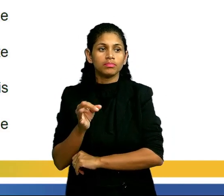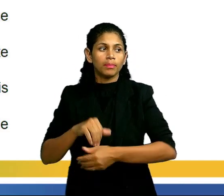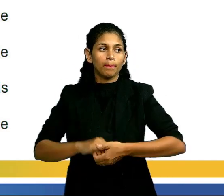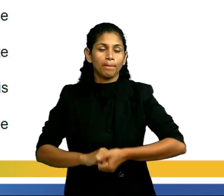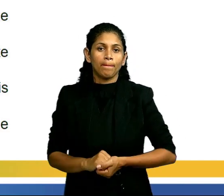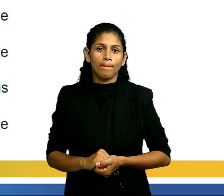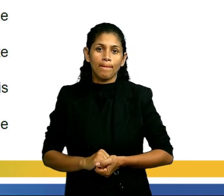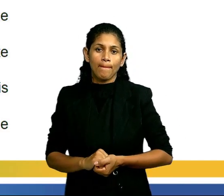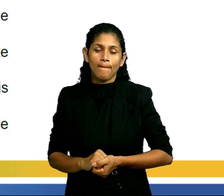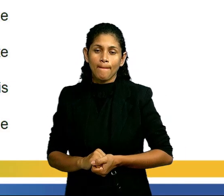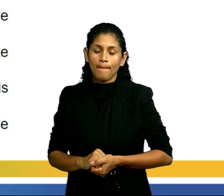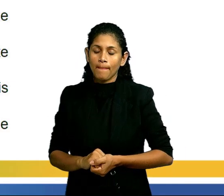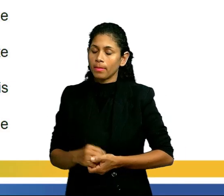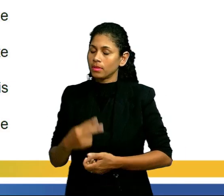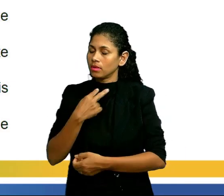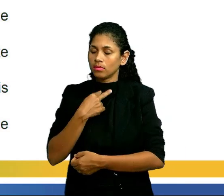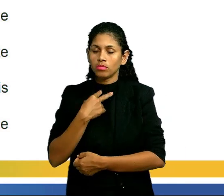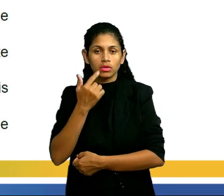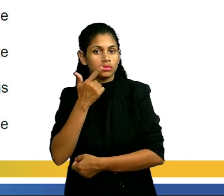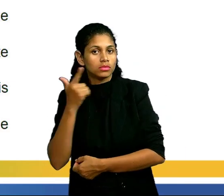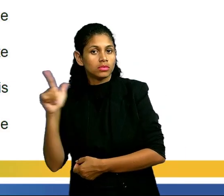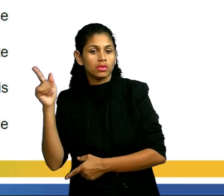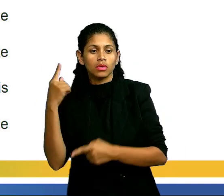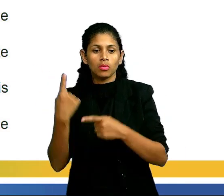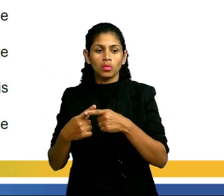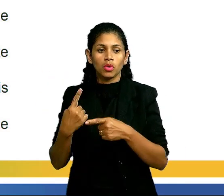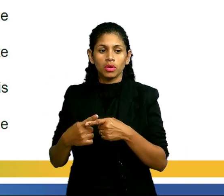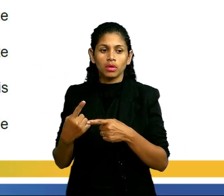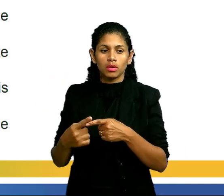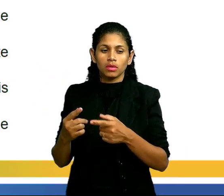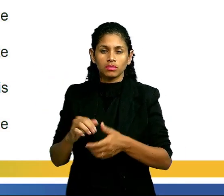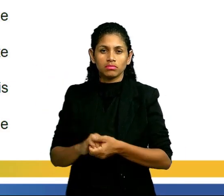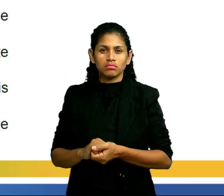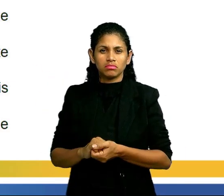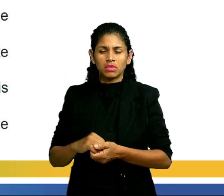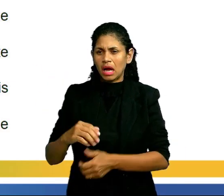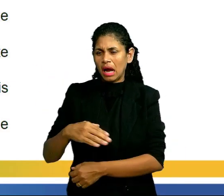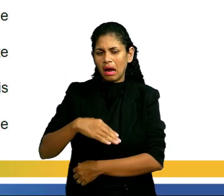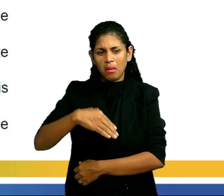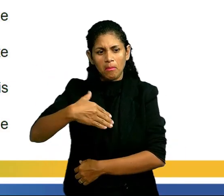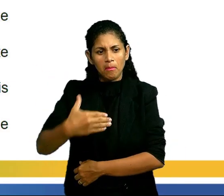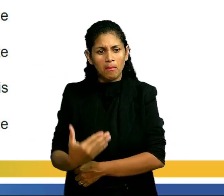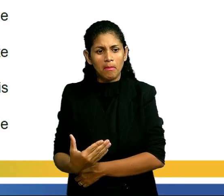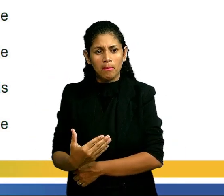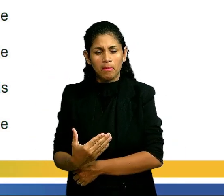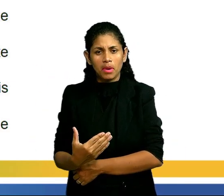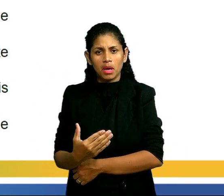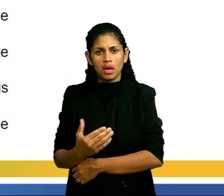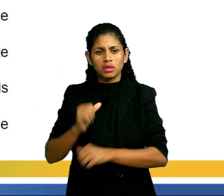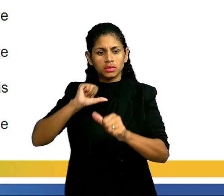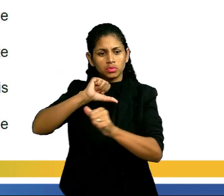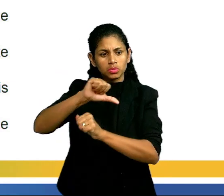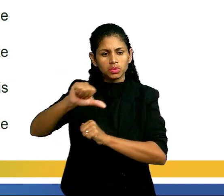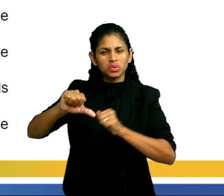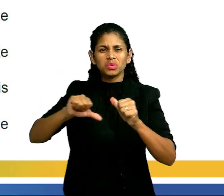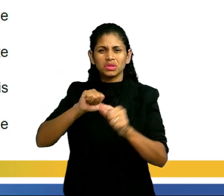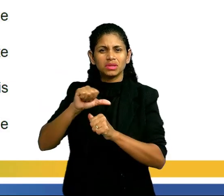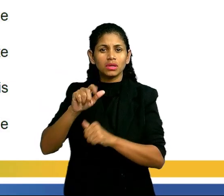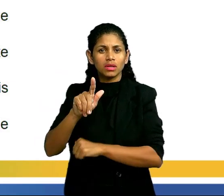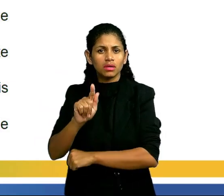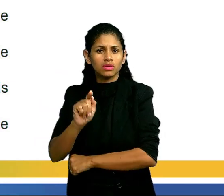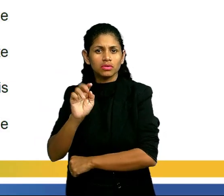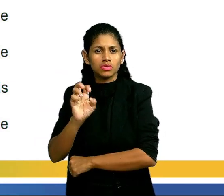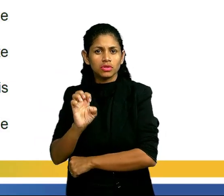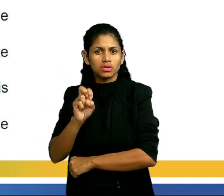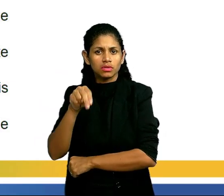tá certo? Não poderia ser as outras porque, olha só, ser capaz de alterar o genoma do organismo portador? Não, né? Então